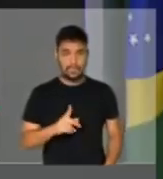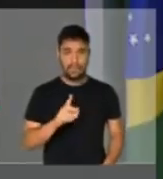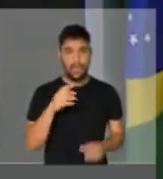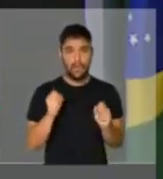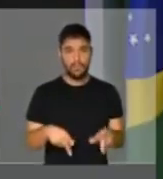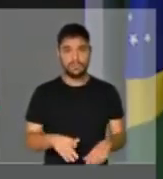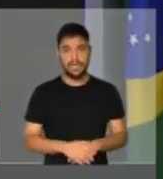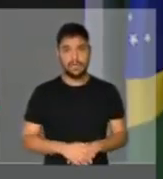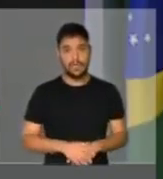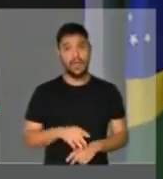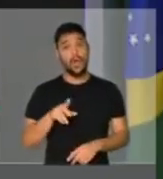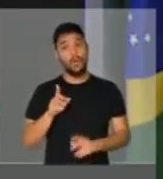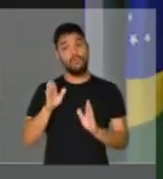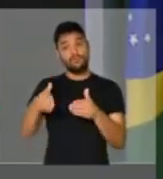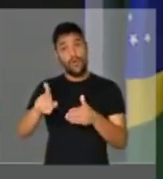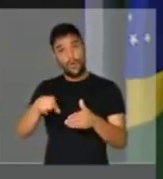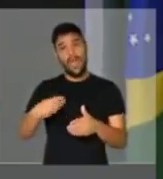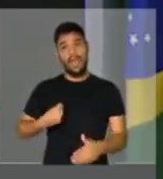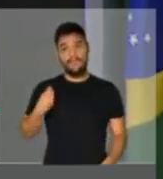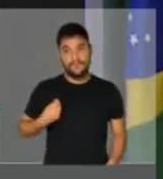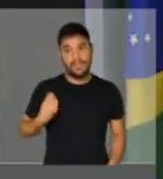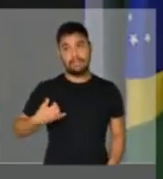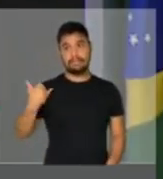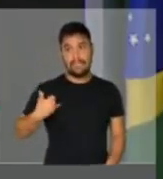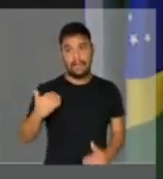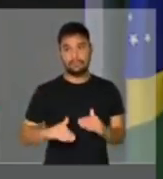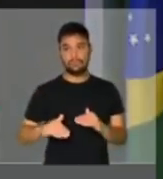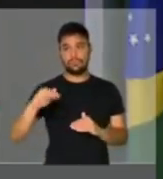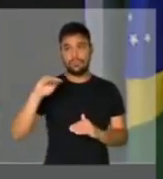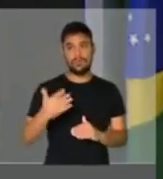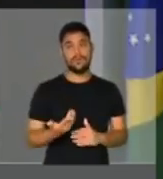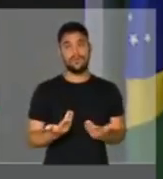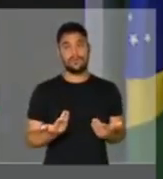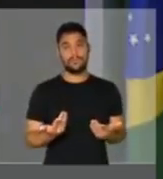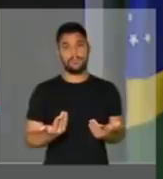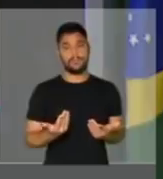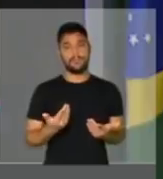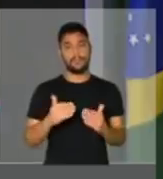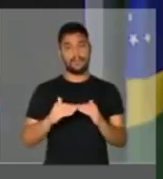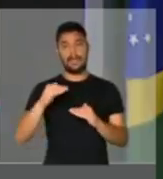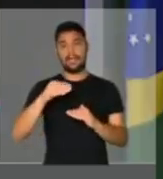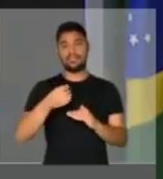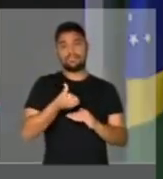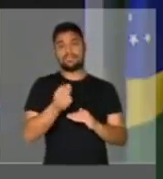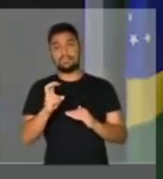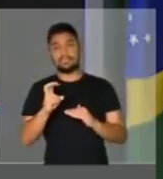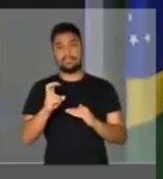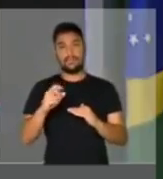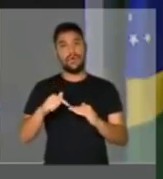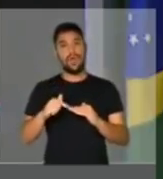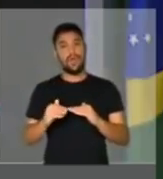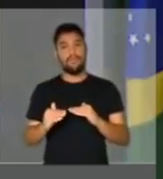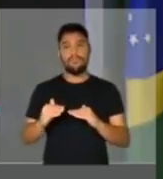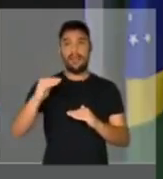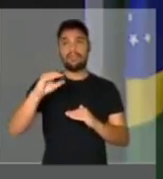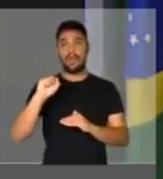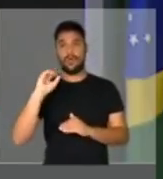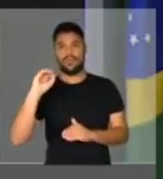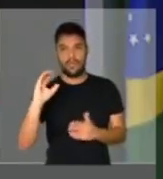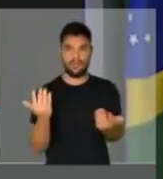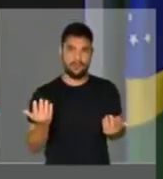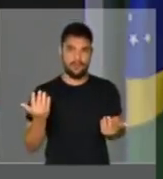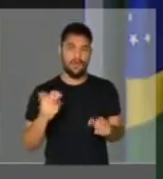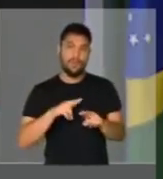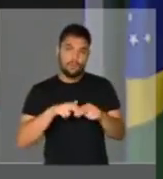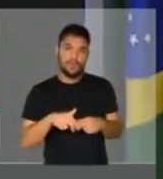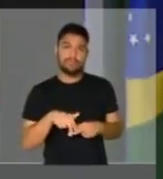conta é a taxa de sobrevida, e nas cidades mais pobres, essa taxa de sobrevida aos 60 anos de idade é de viver até os 80.